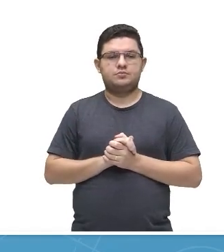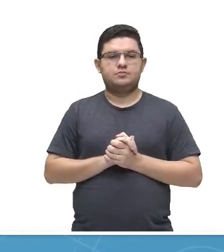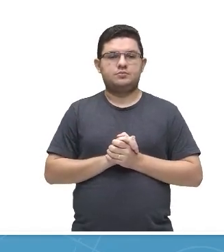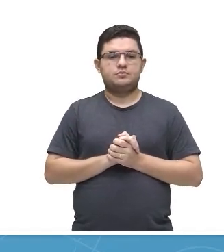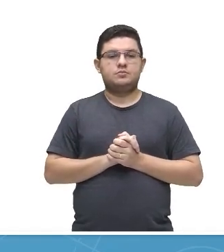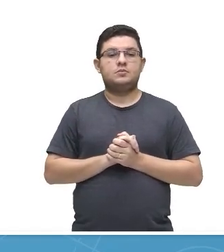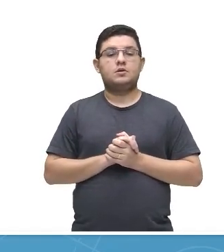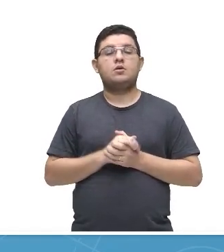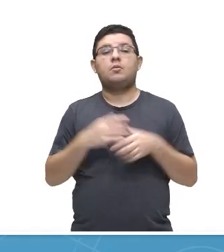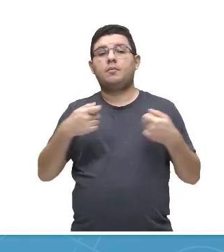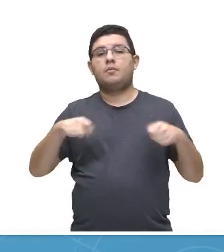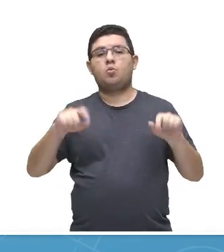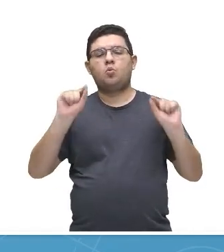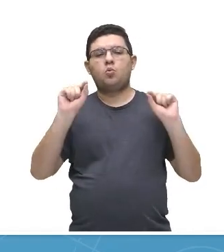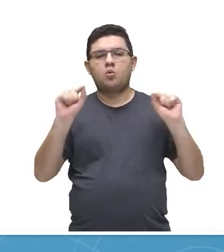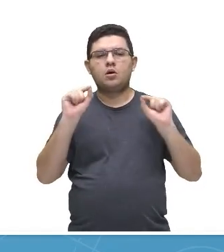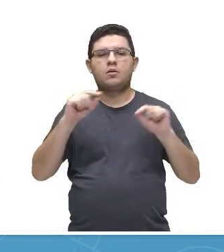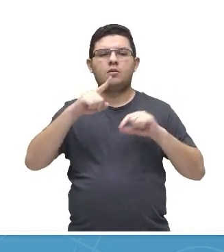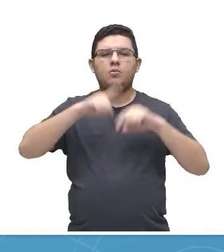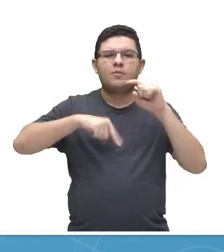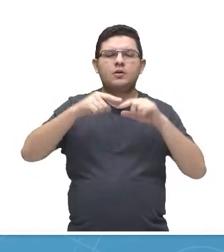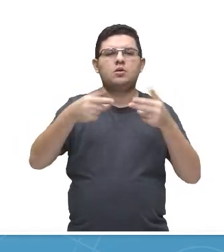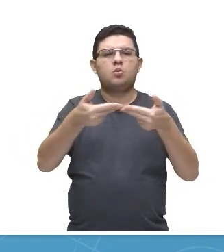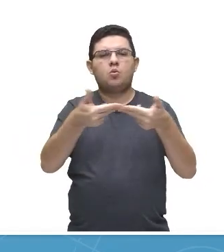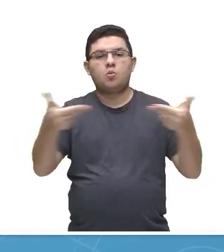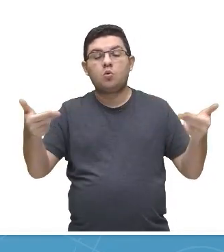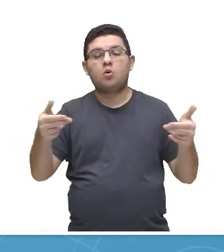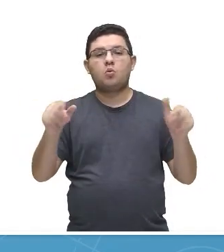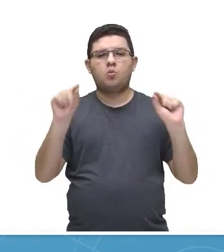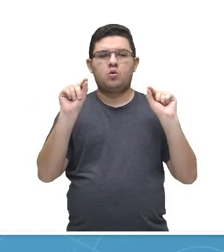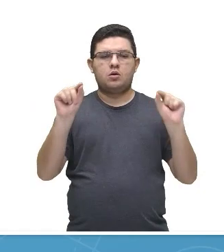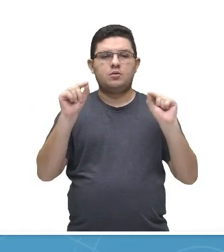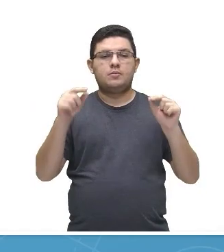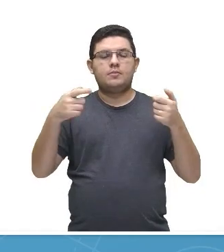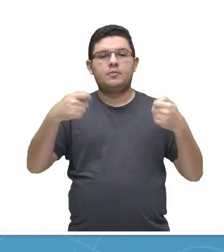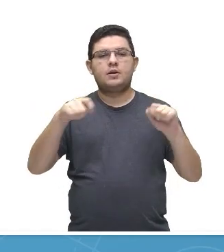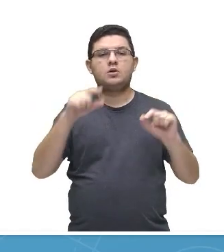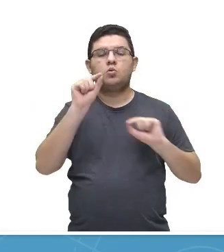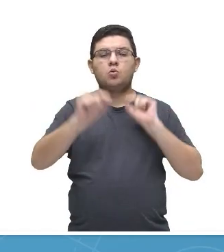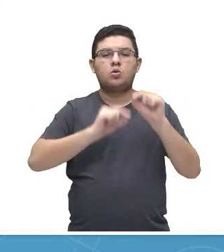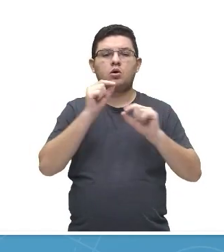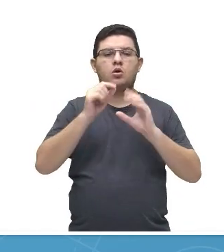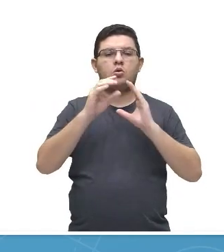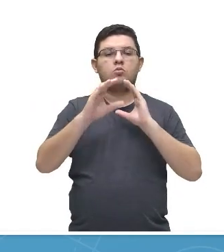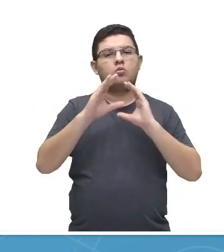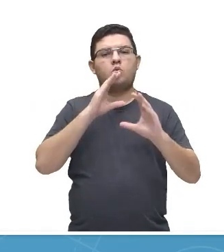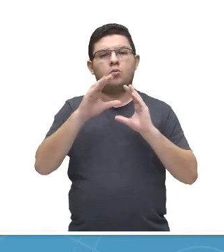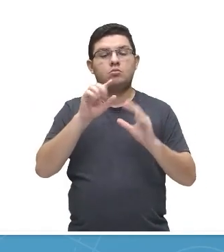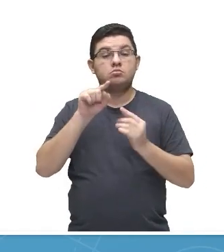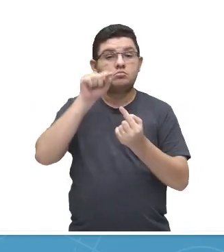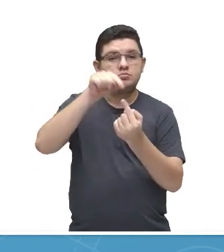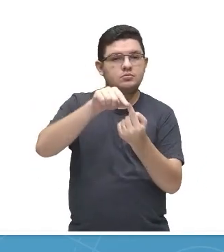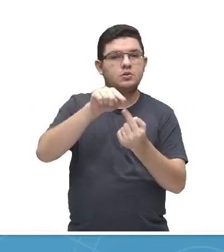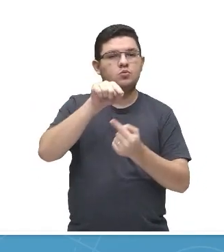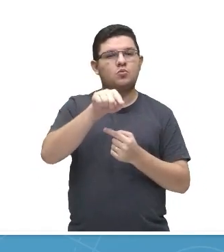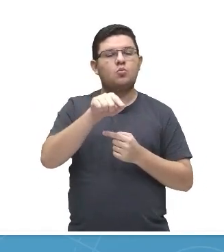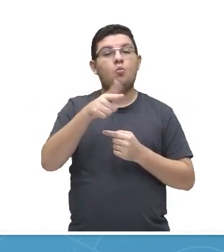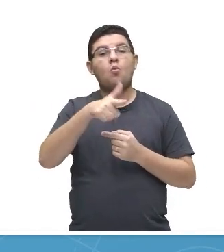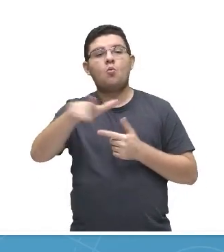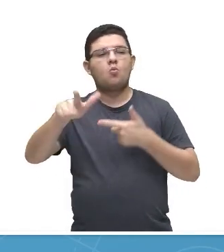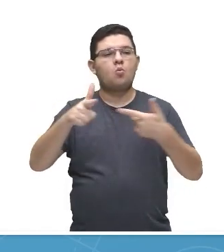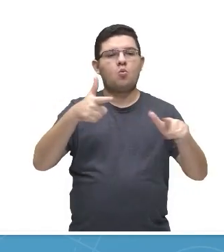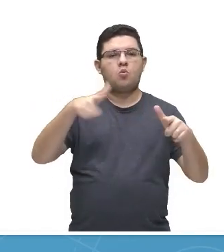preciso, para me referir ao mundo dos objetos, às pessoas, eu preciso me dirigir a alguém, a algo, a alguma coisa. Então, eu preciso dessa